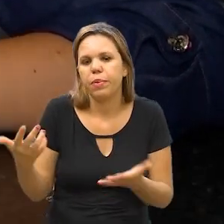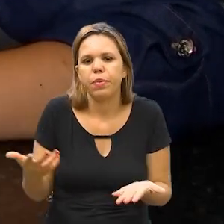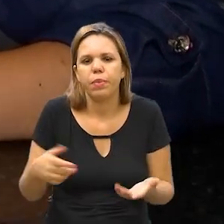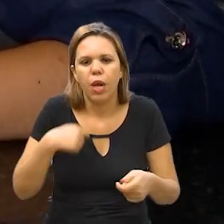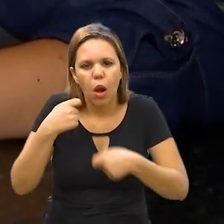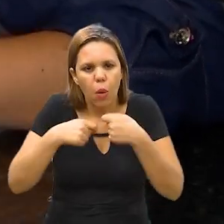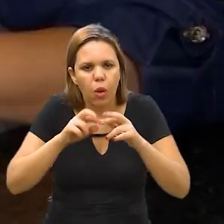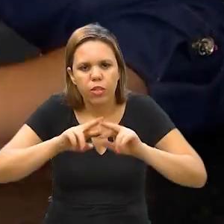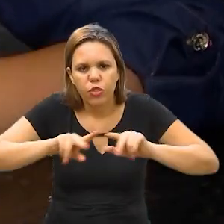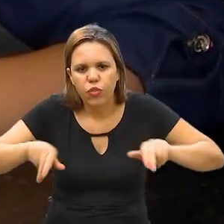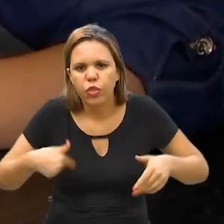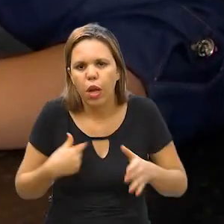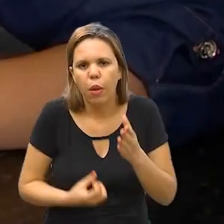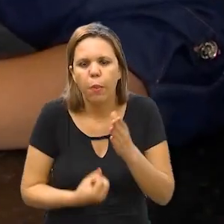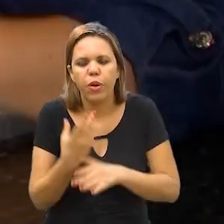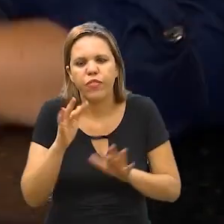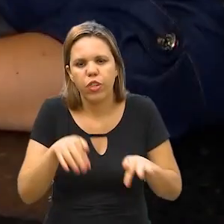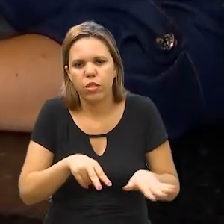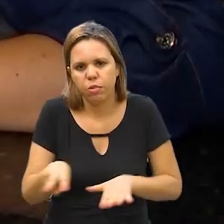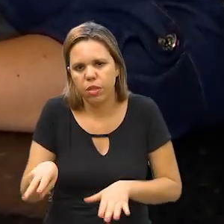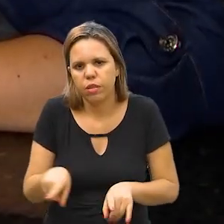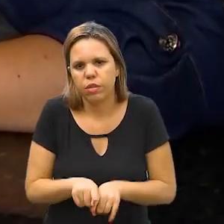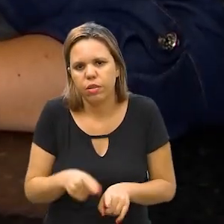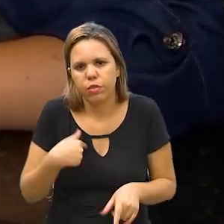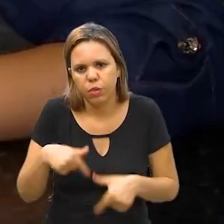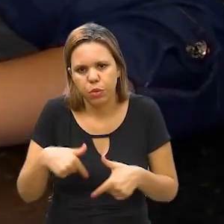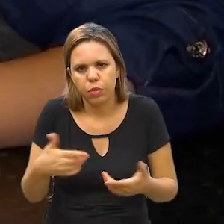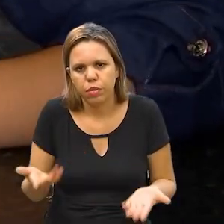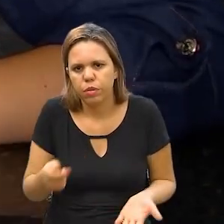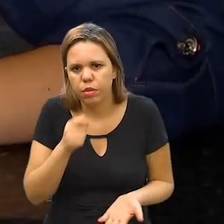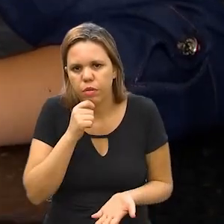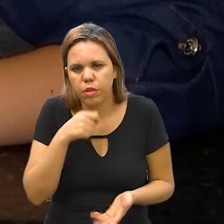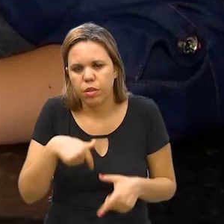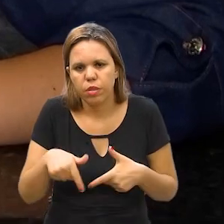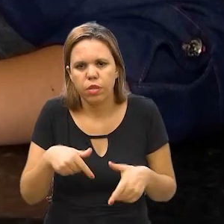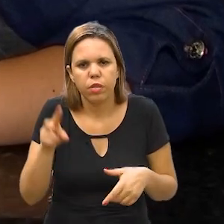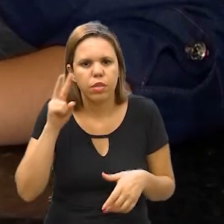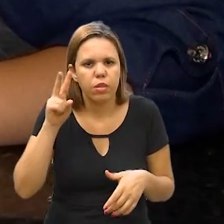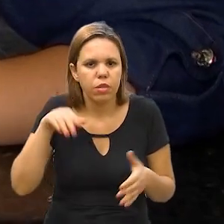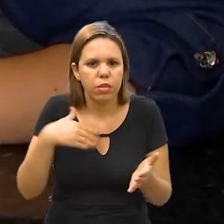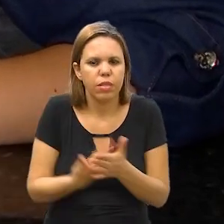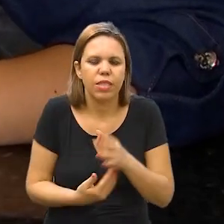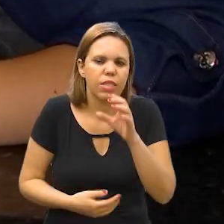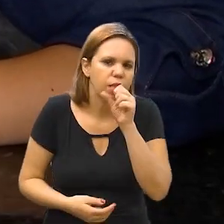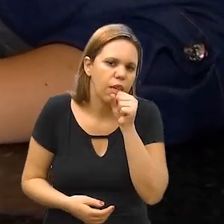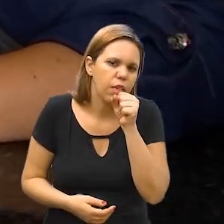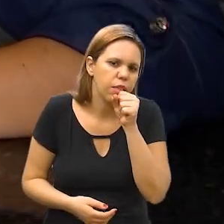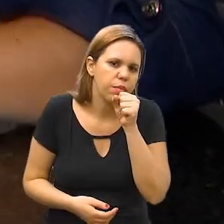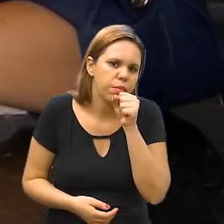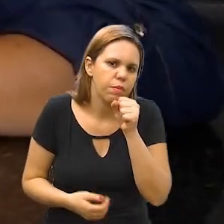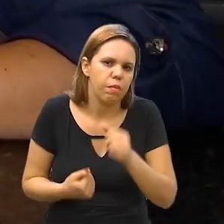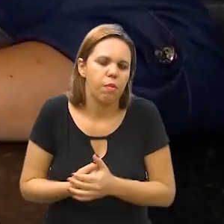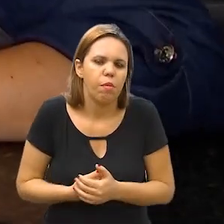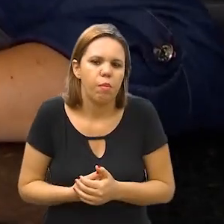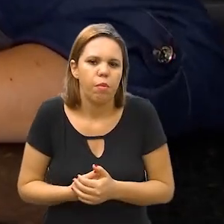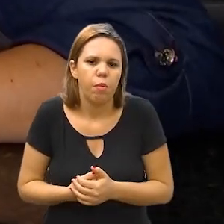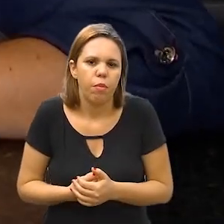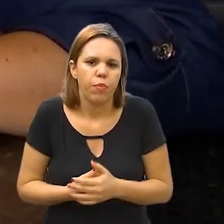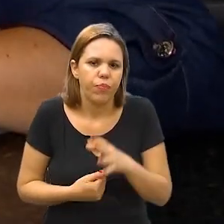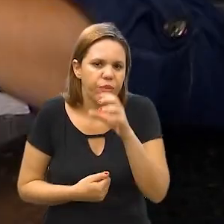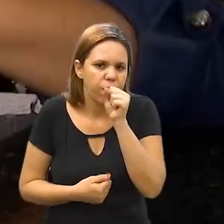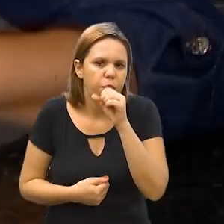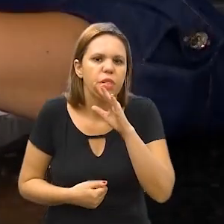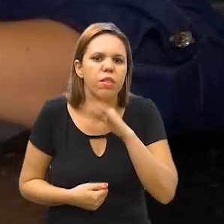e aí produzi de final de semana, porque eu estava no meu trabalho ainda, então trabalhava de segunda a sábado. E aí fiz as marmitas no